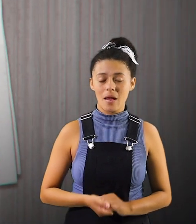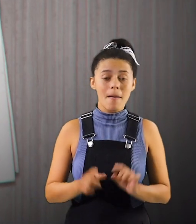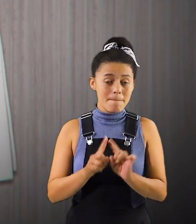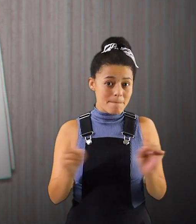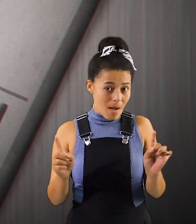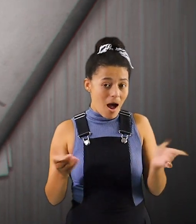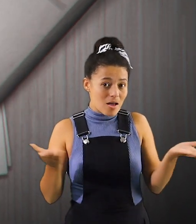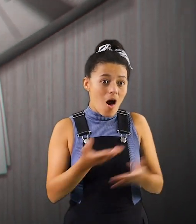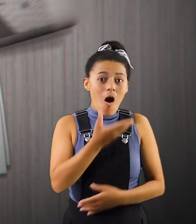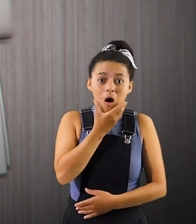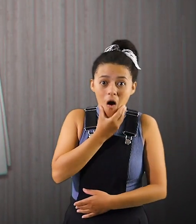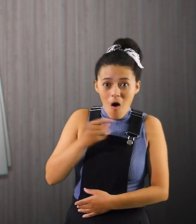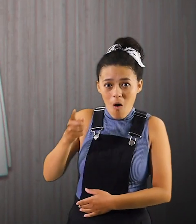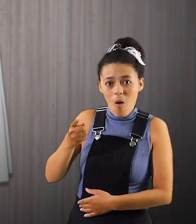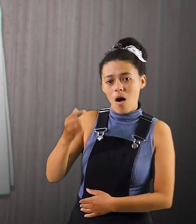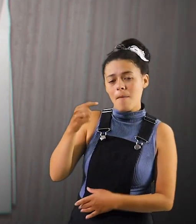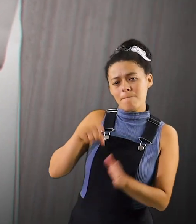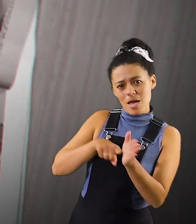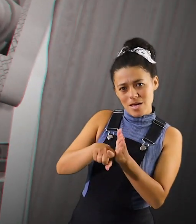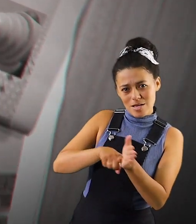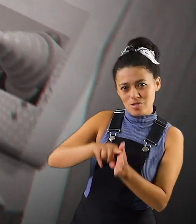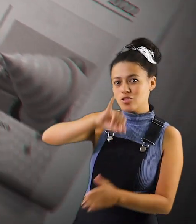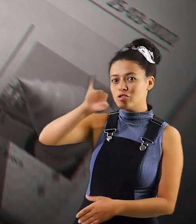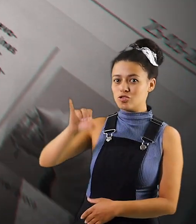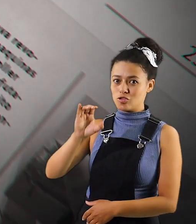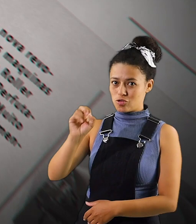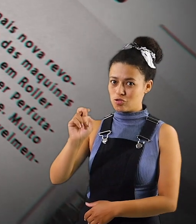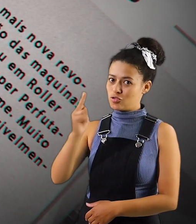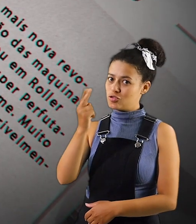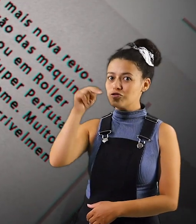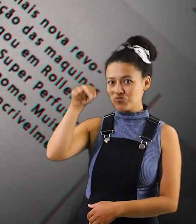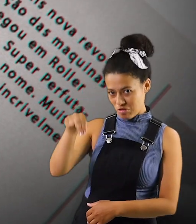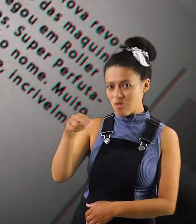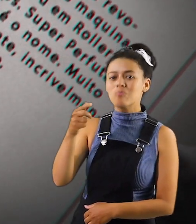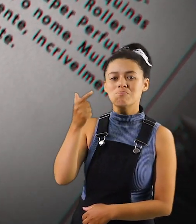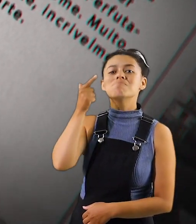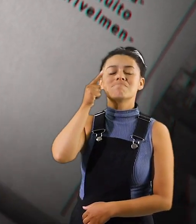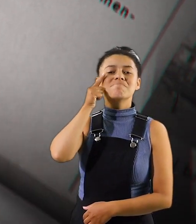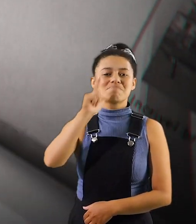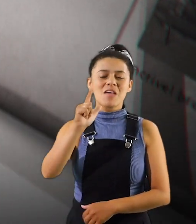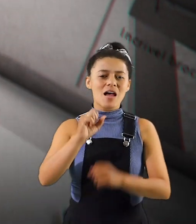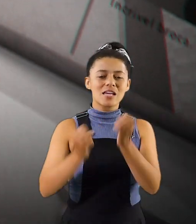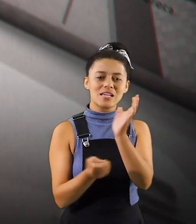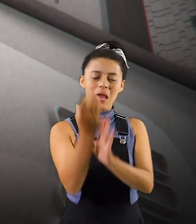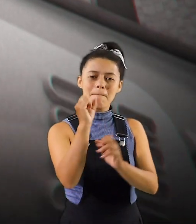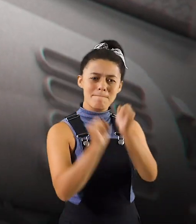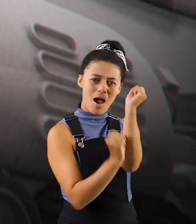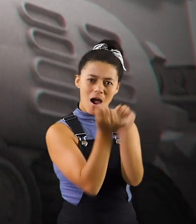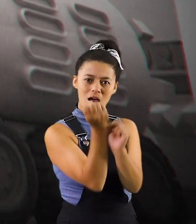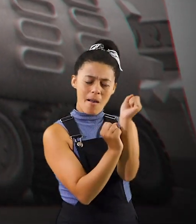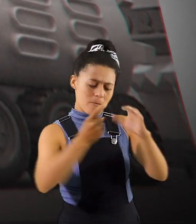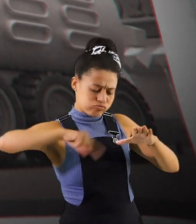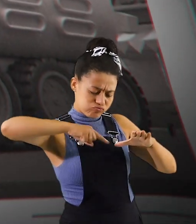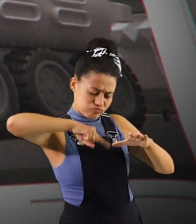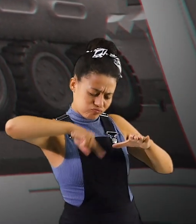Mas, graças ao grande escavador cidadão de nossa cidade, o Sr. John Maga e sua máquina de perfuração